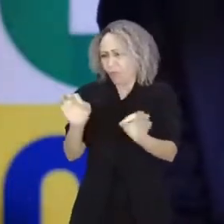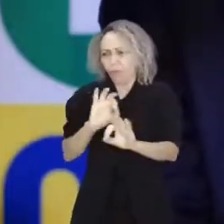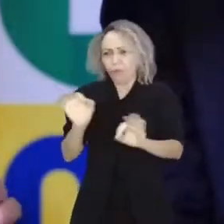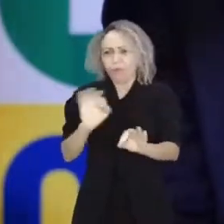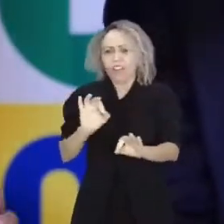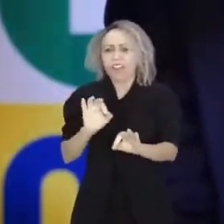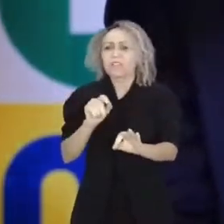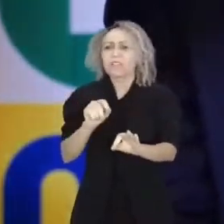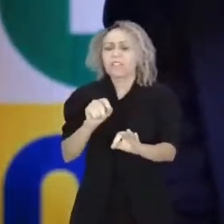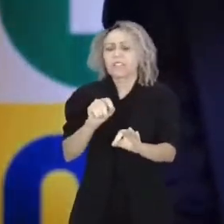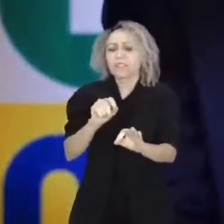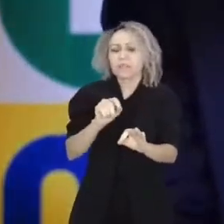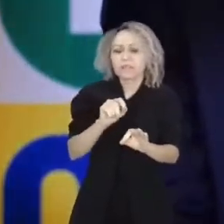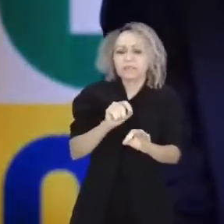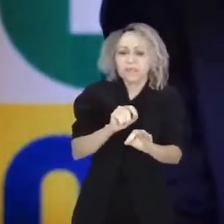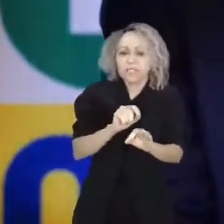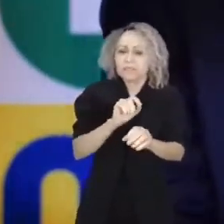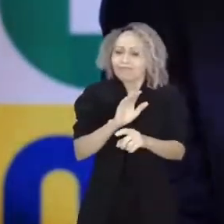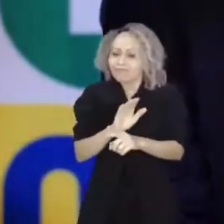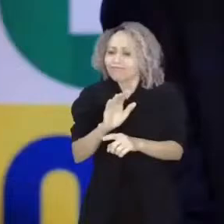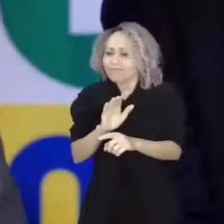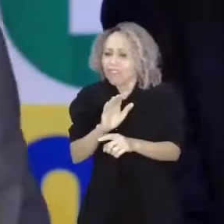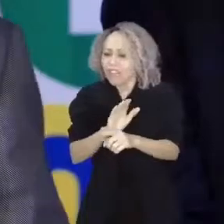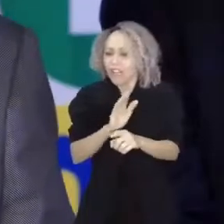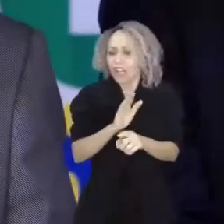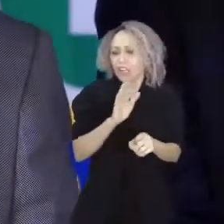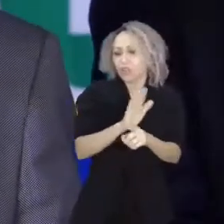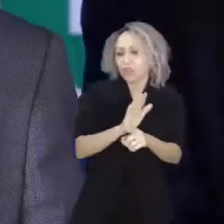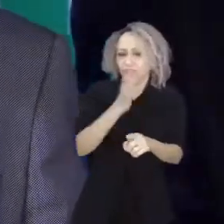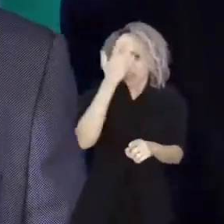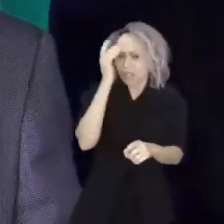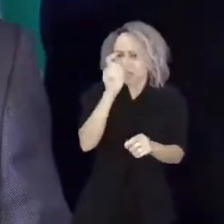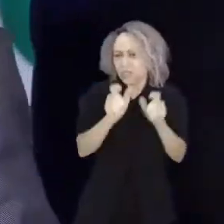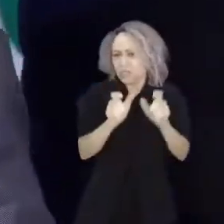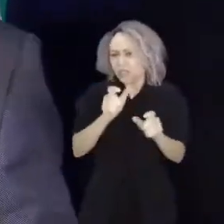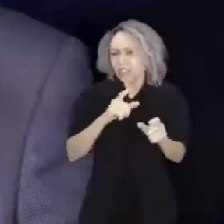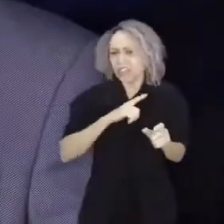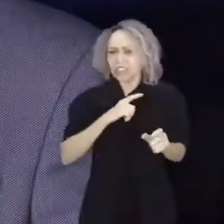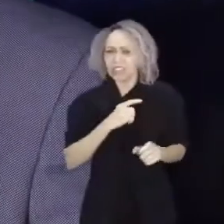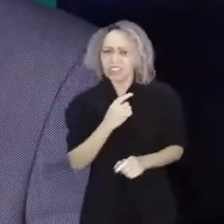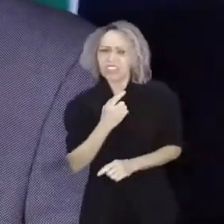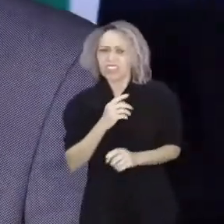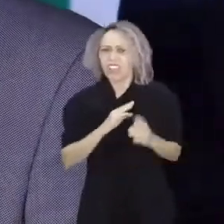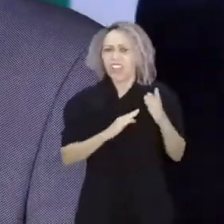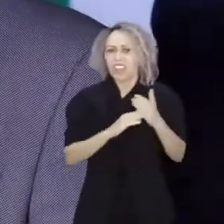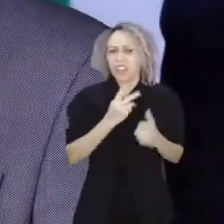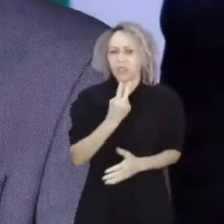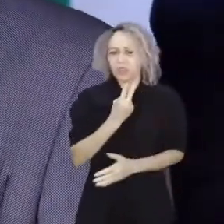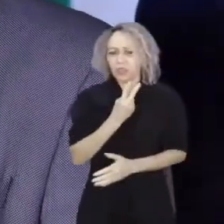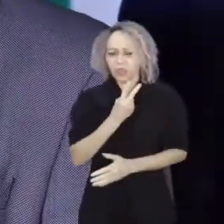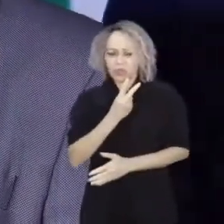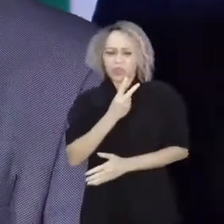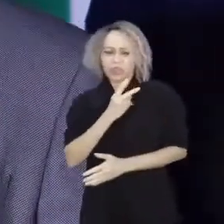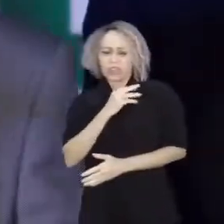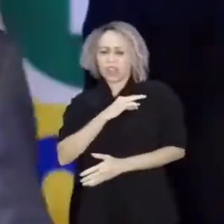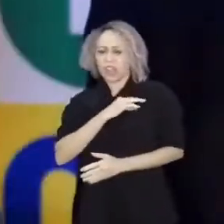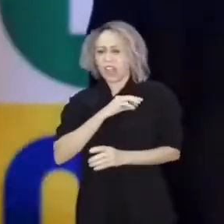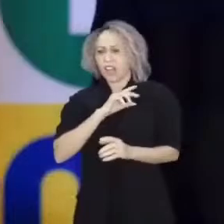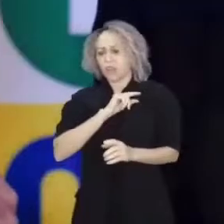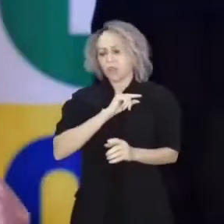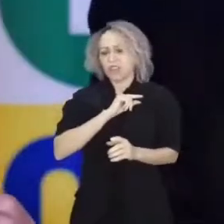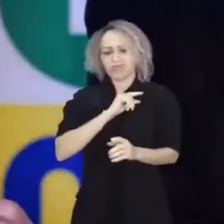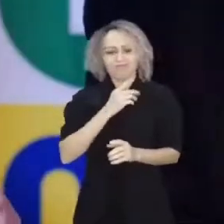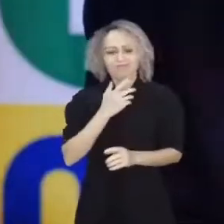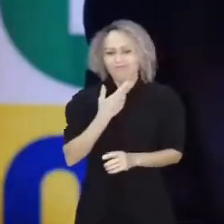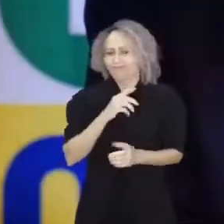1, que são as pessoas até 2 salários mínimos. É preciso que a gente dê uma analisada, que a gente veja